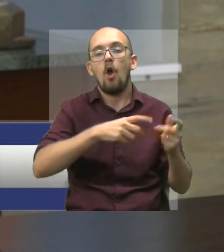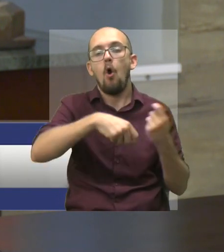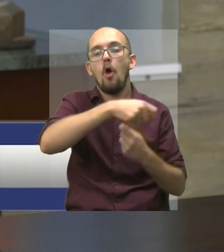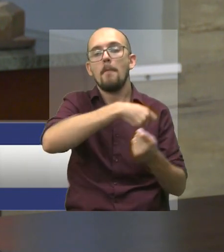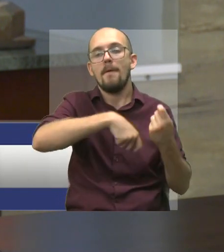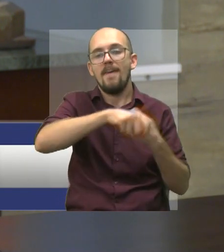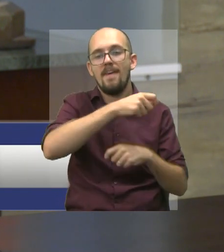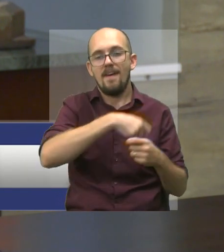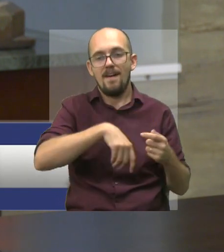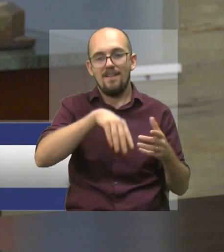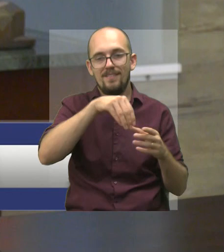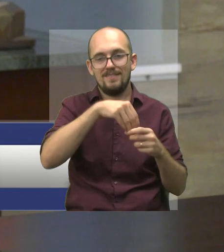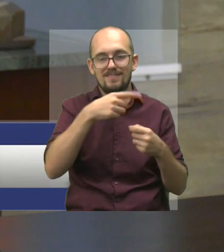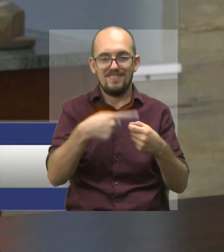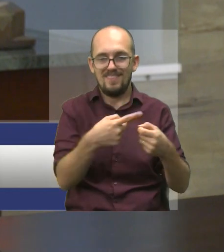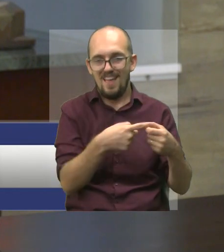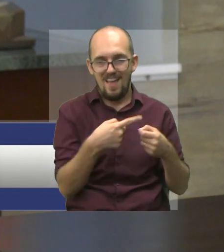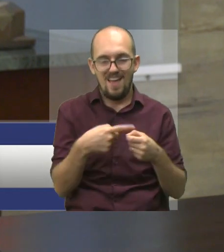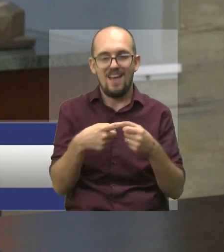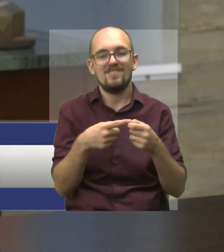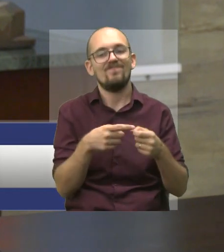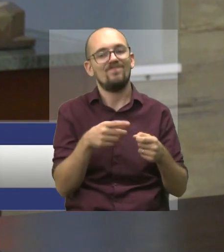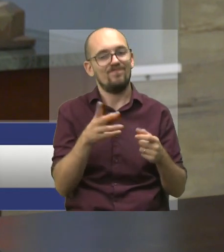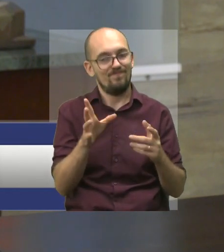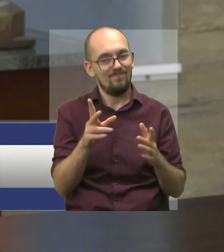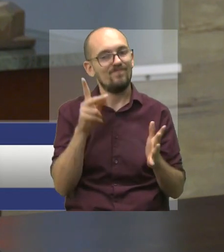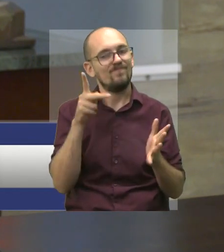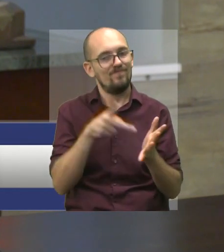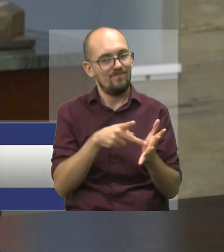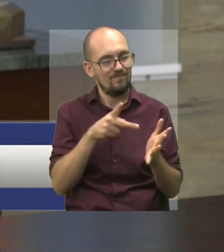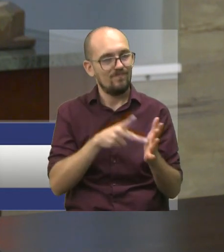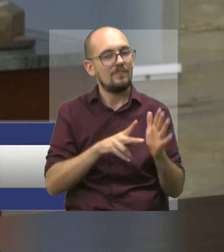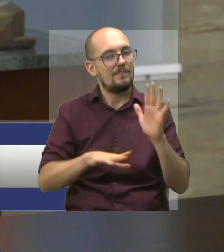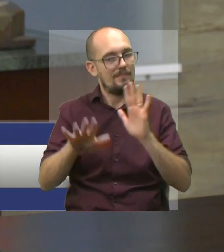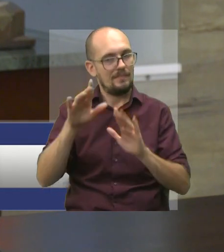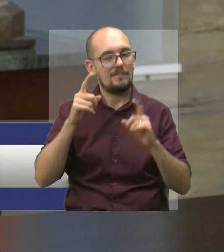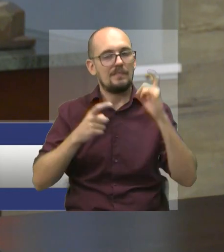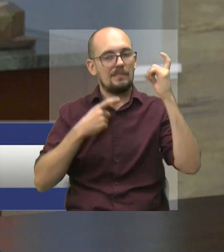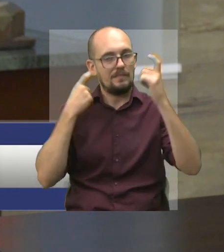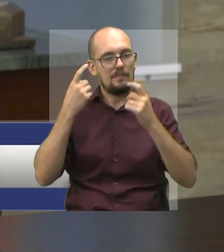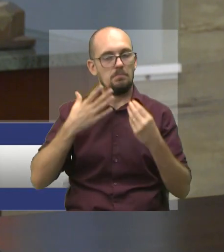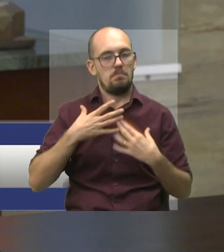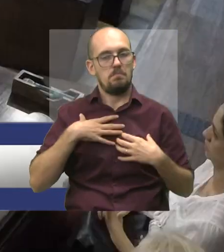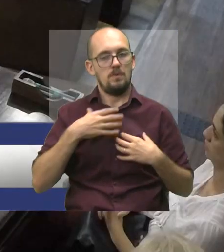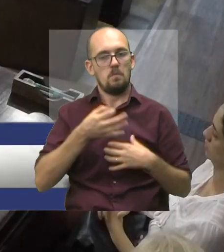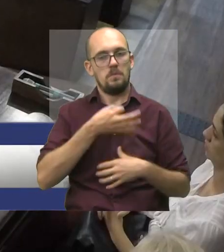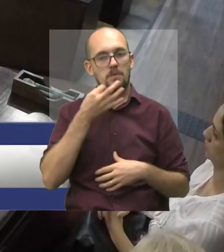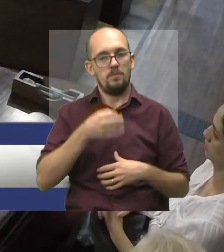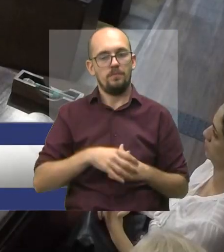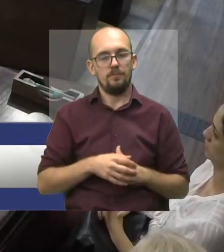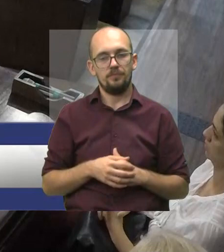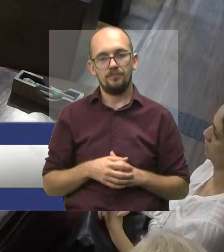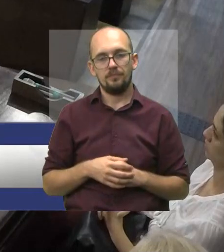municípios e tudo mais. Então, é realmente uma situação preocupante, ao meu modo de ver.